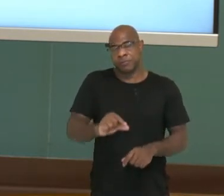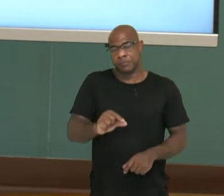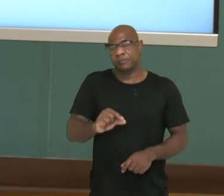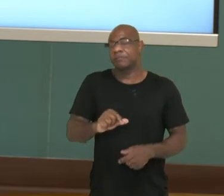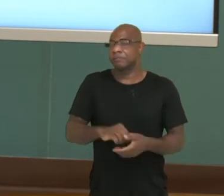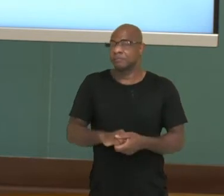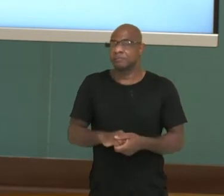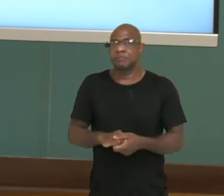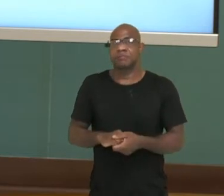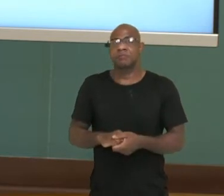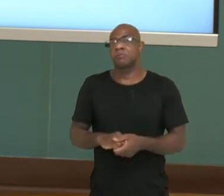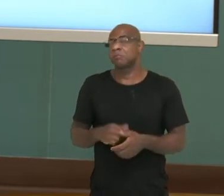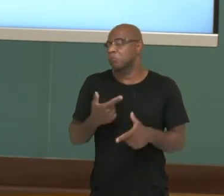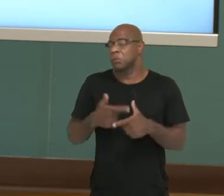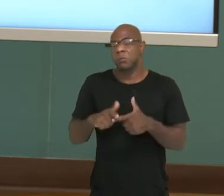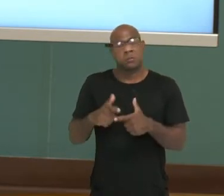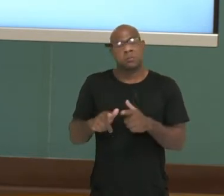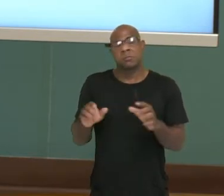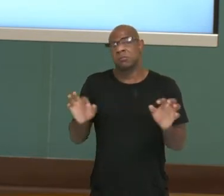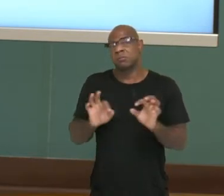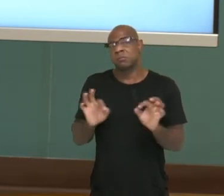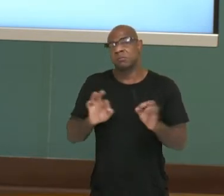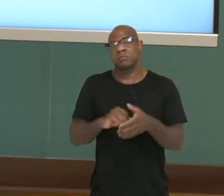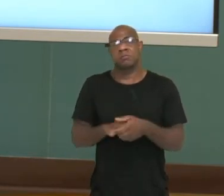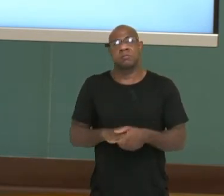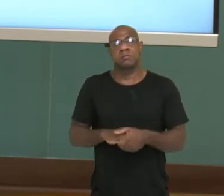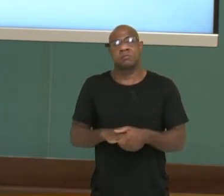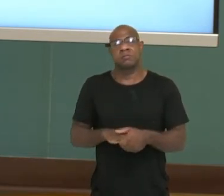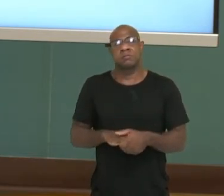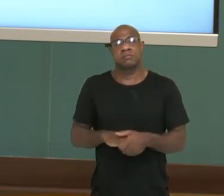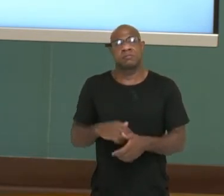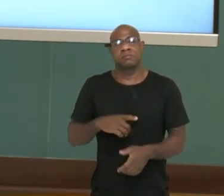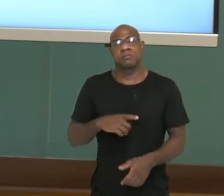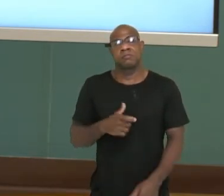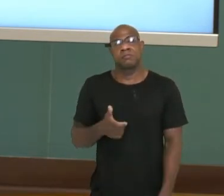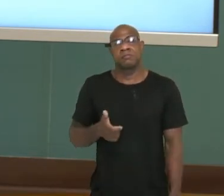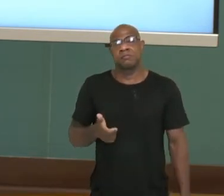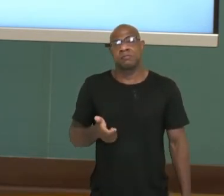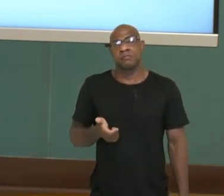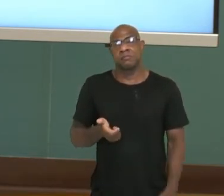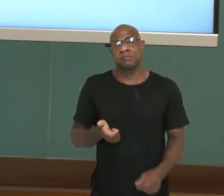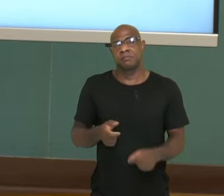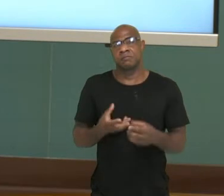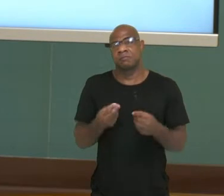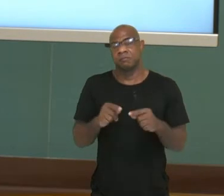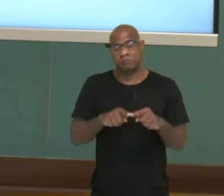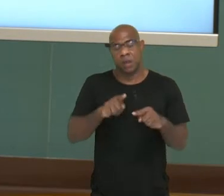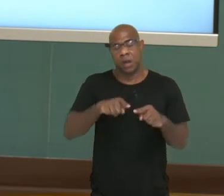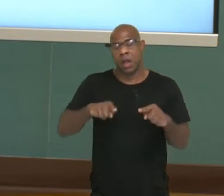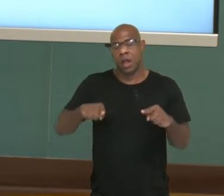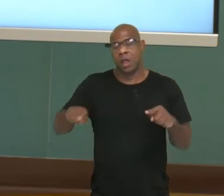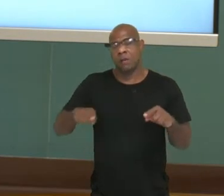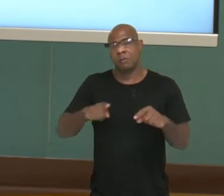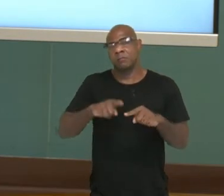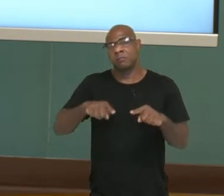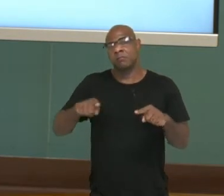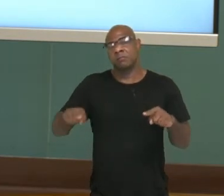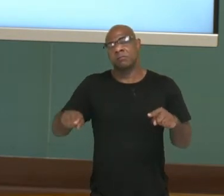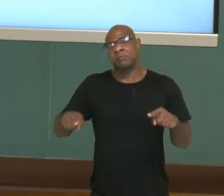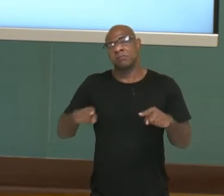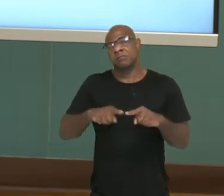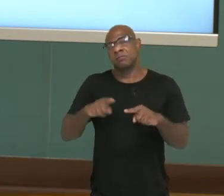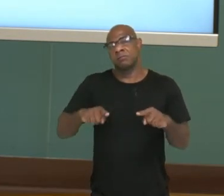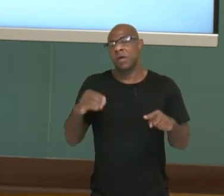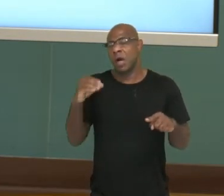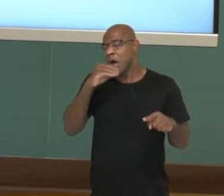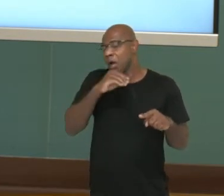potência, sem problema nenhum, sem jogar muita corrente dentro, ou melhor, sem fazer o gerador aquecer